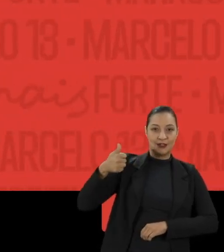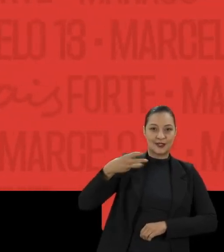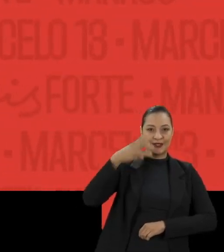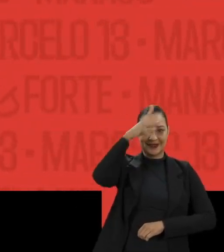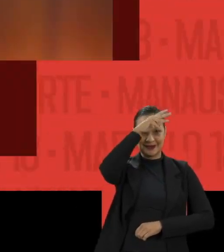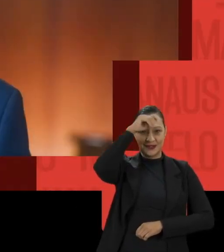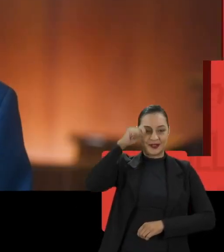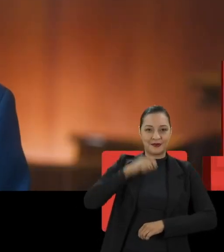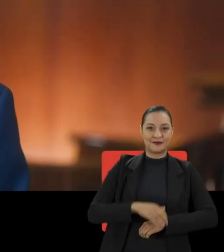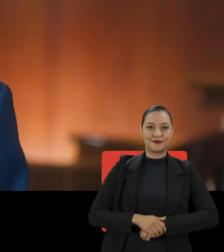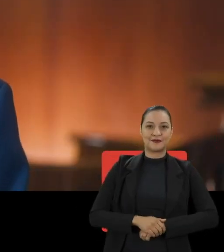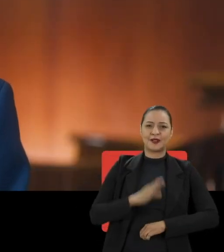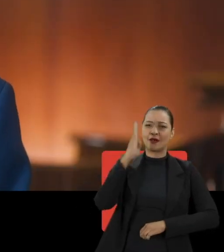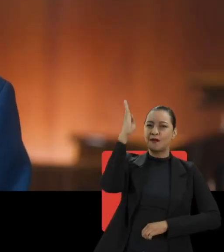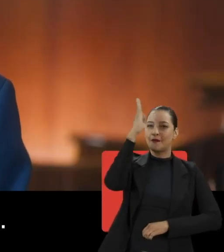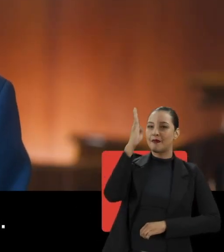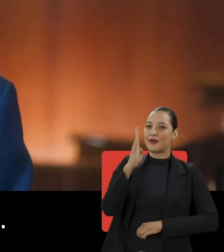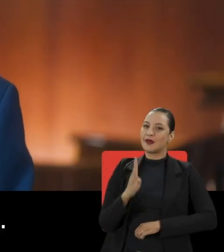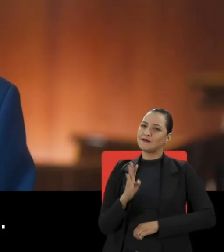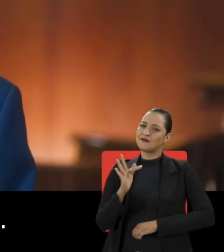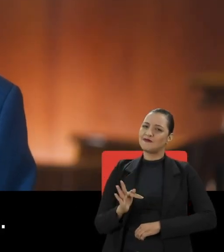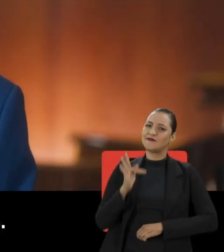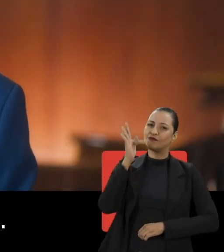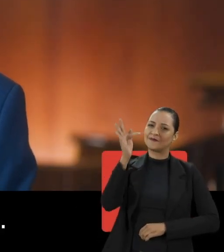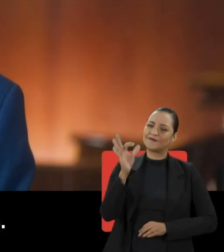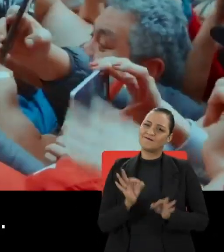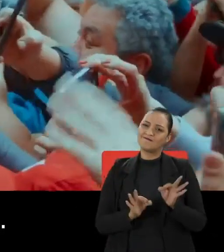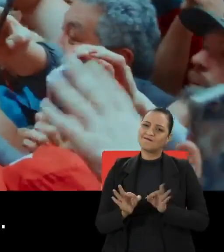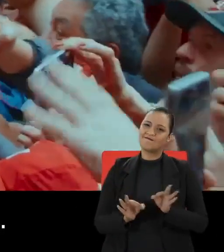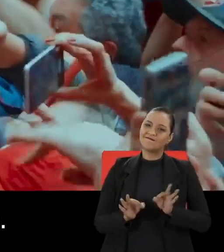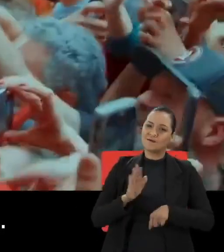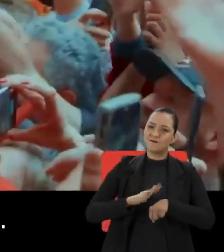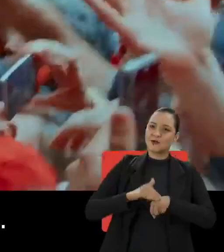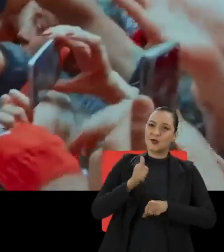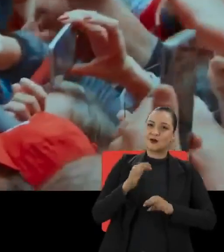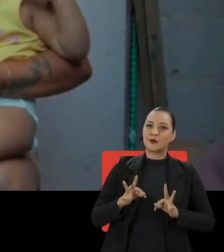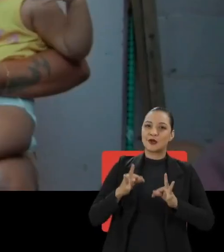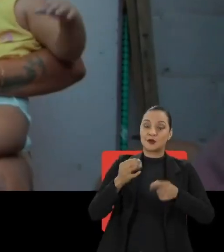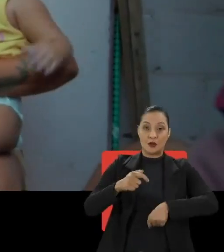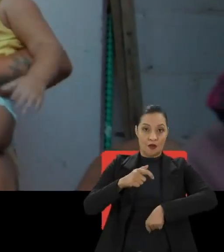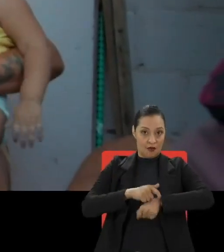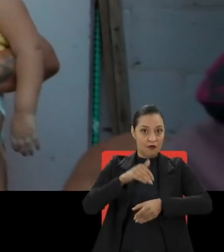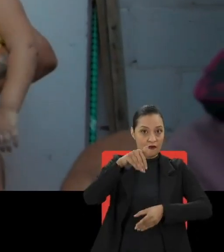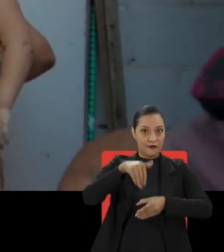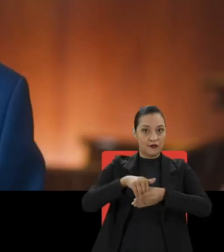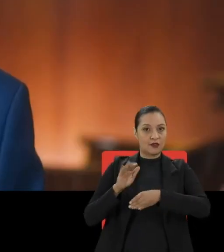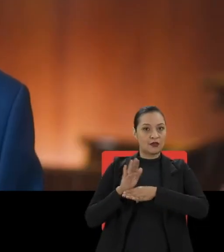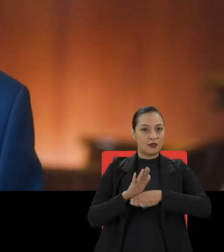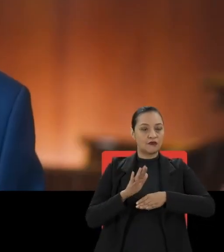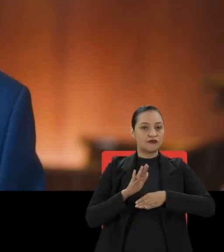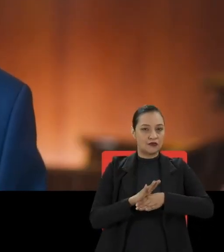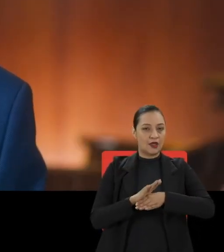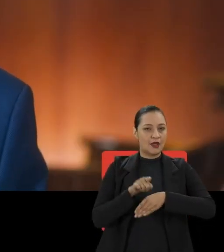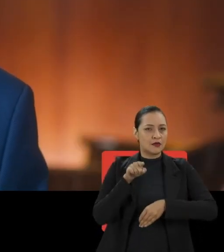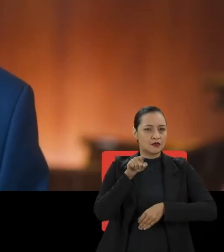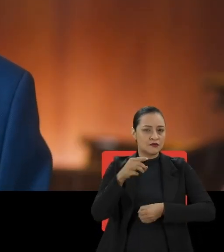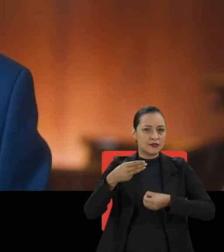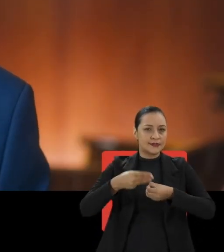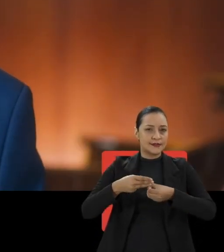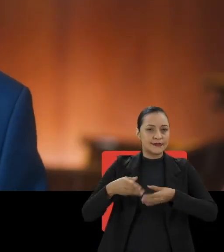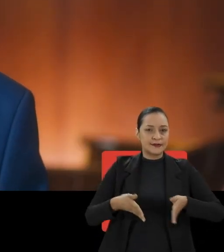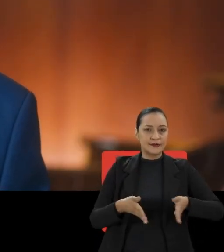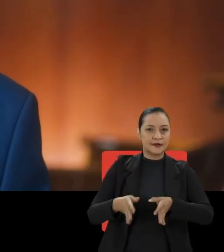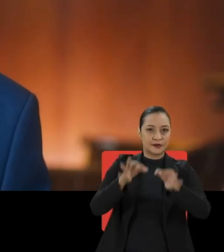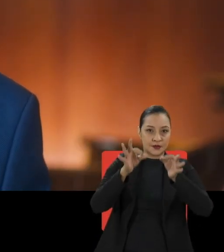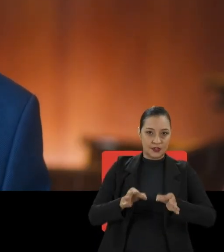Esse é Manaus. Estamos colocando o Brasil na direção de um futuro melhor para todos. É hora de votar em quem vai nos ajudar a